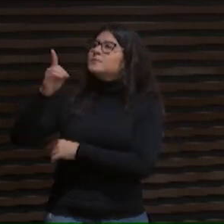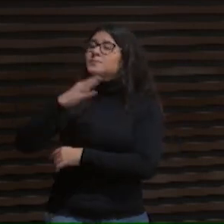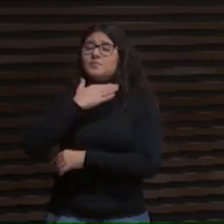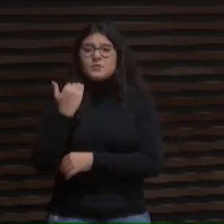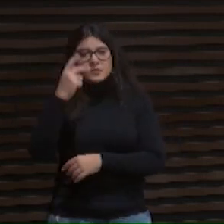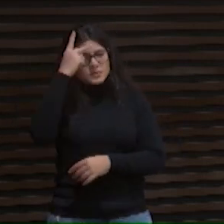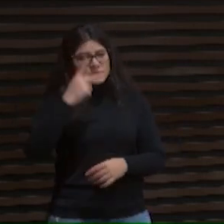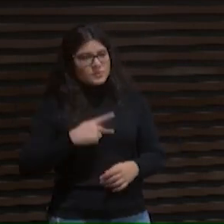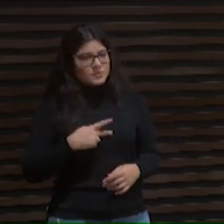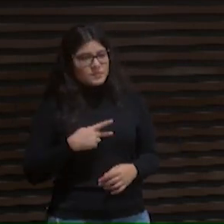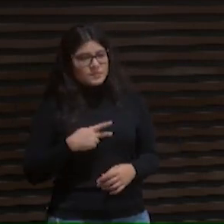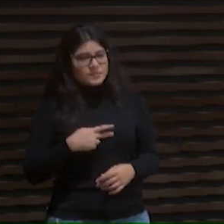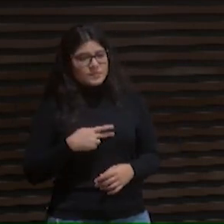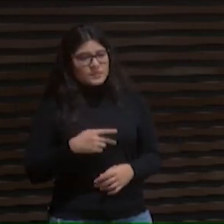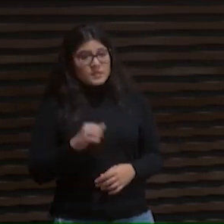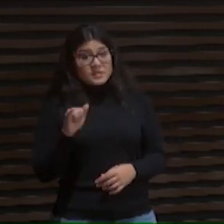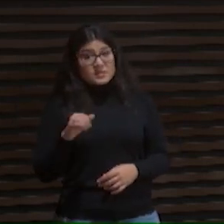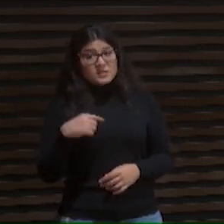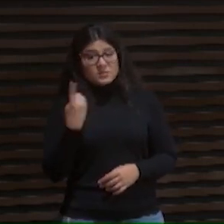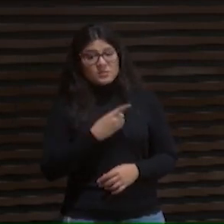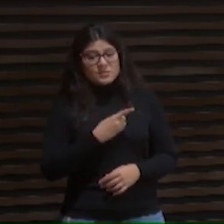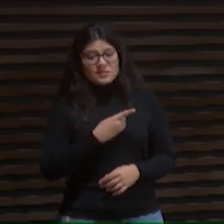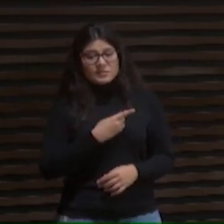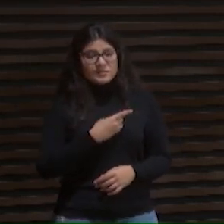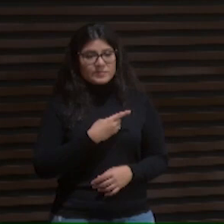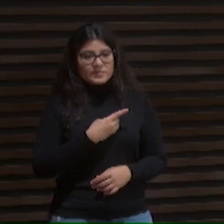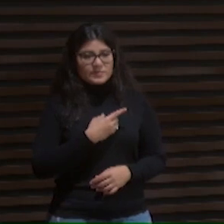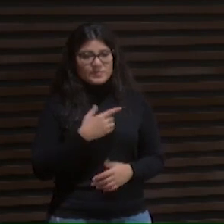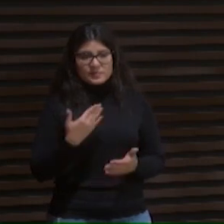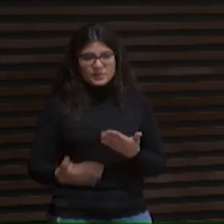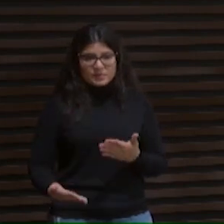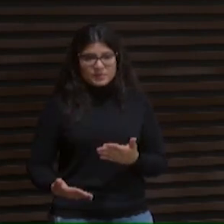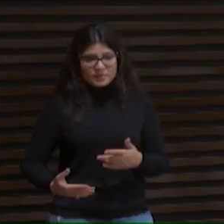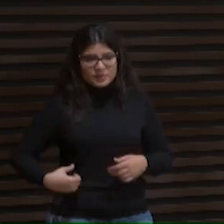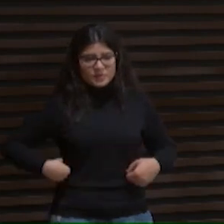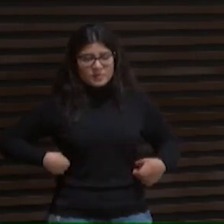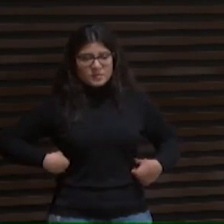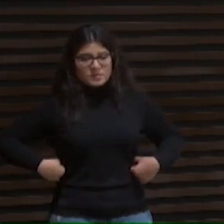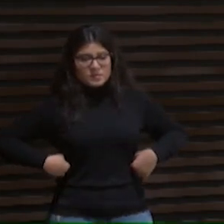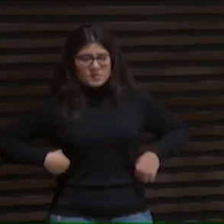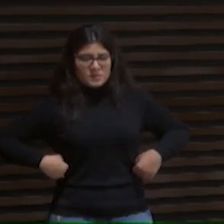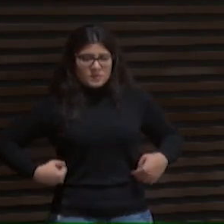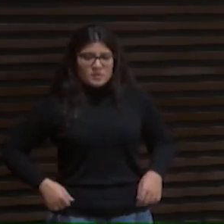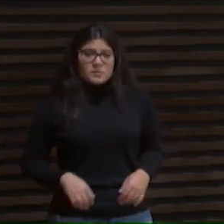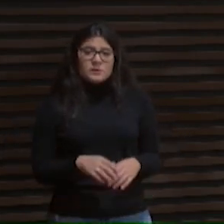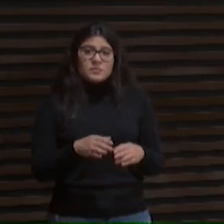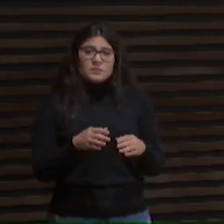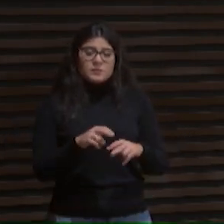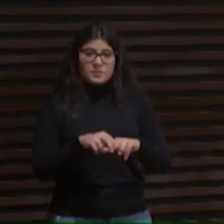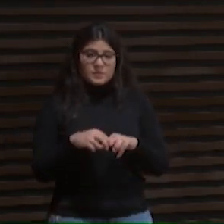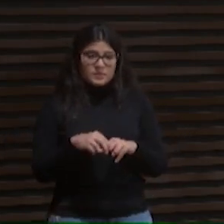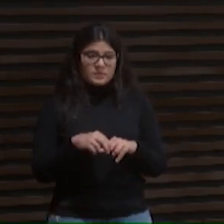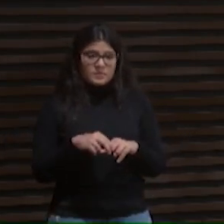si. Senão nós vamos continuar com o Salvador, mas não o Senhor das nossas vidas. Portanto,